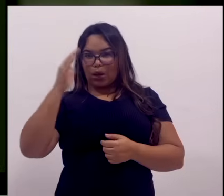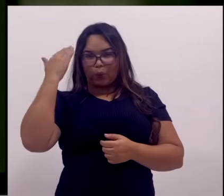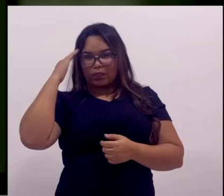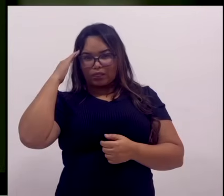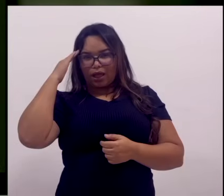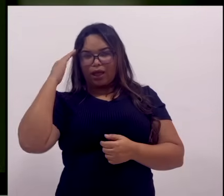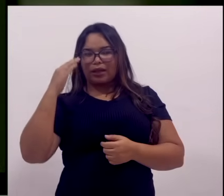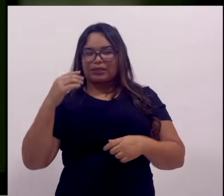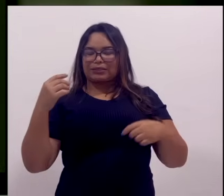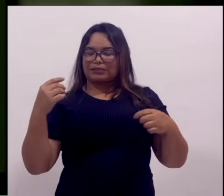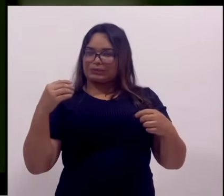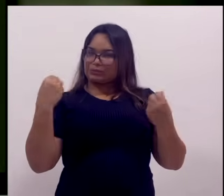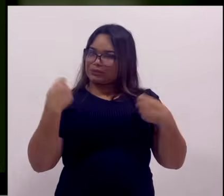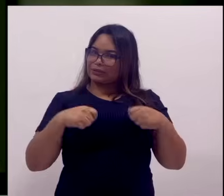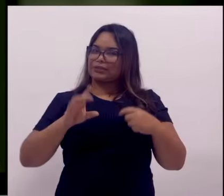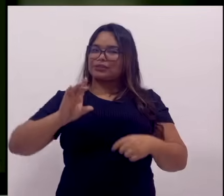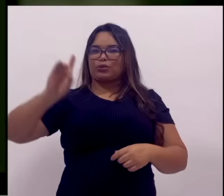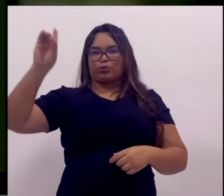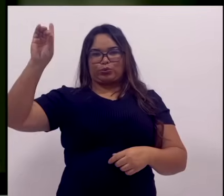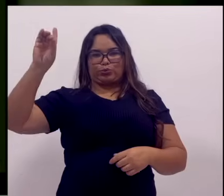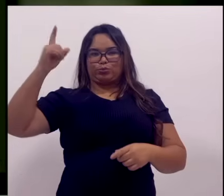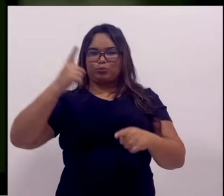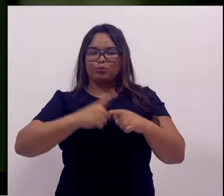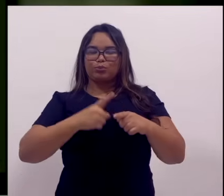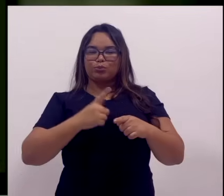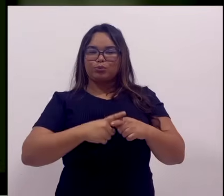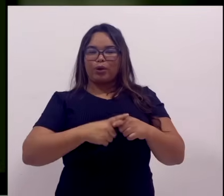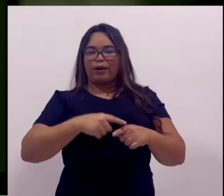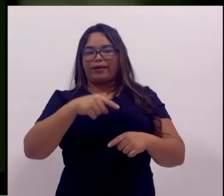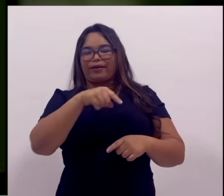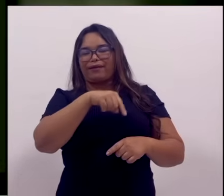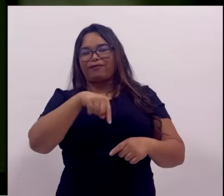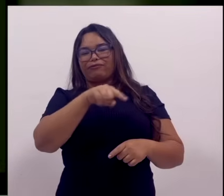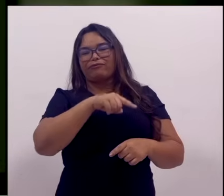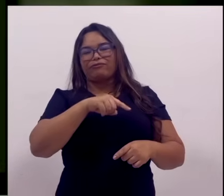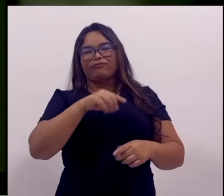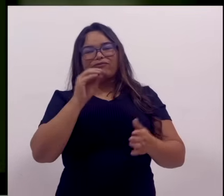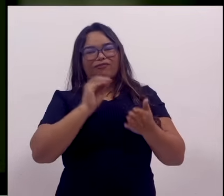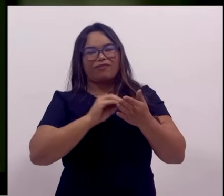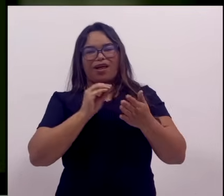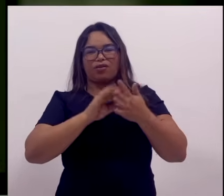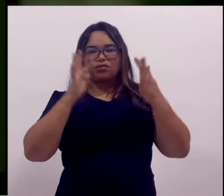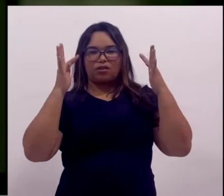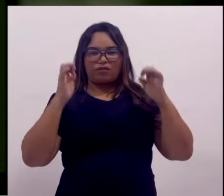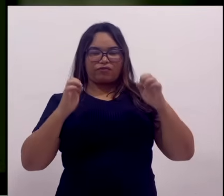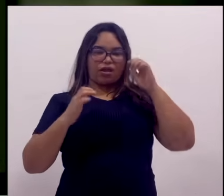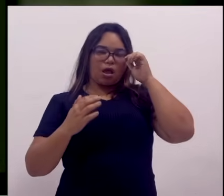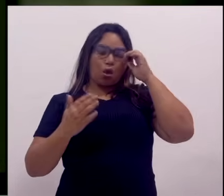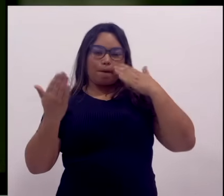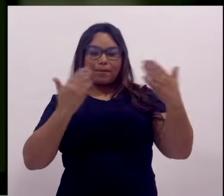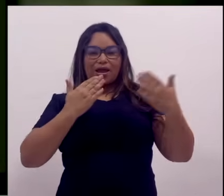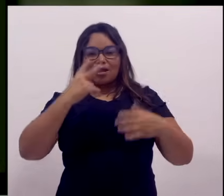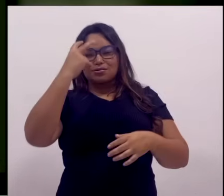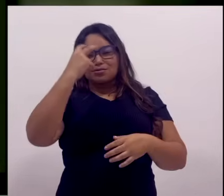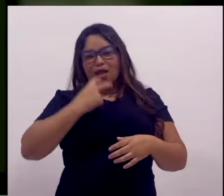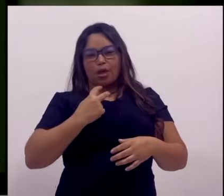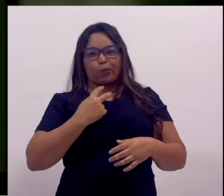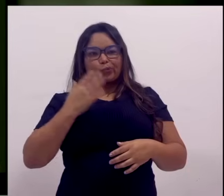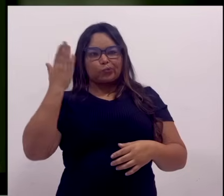E não entendem que são miseráveis, pobres, cegos e nus.